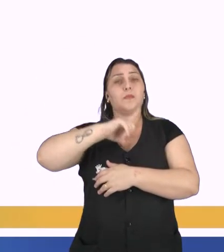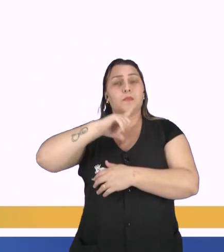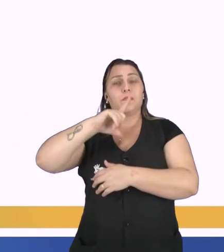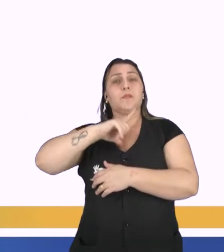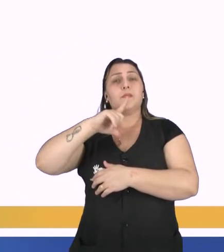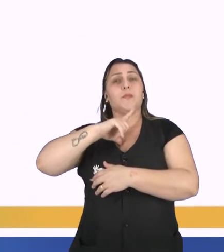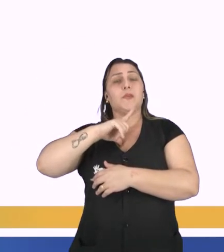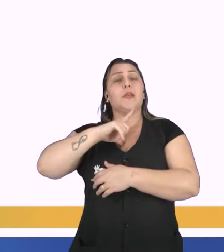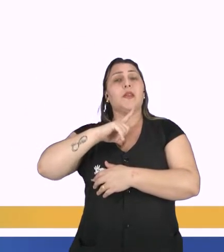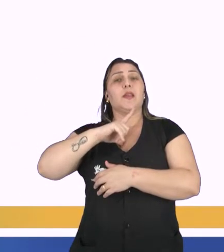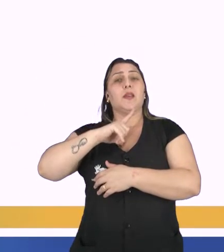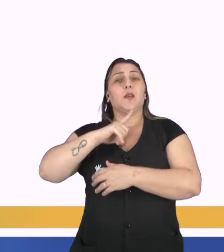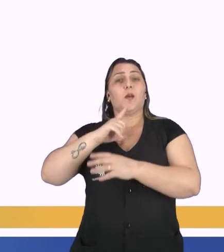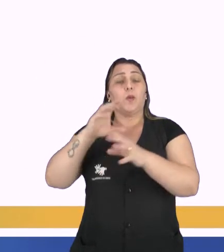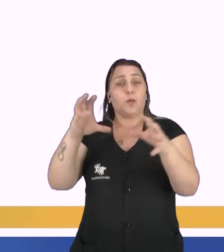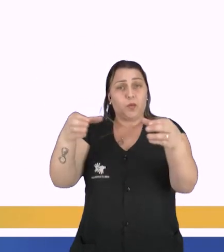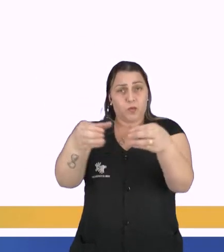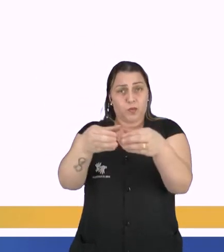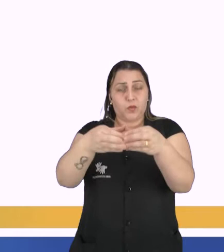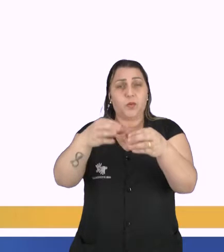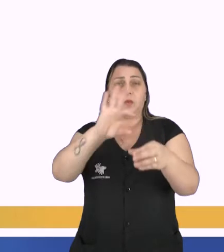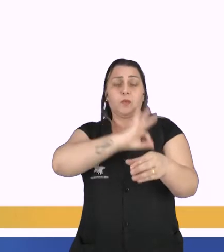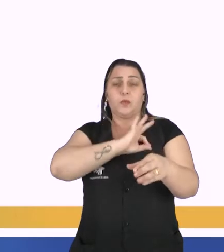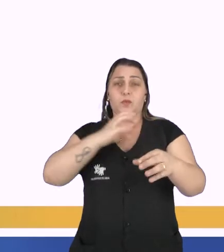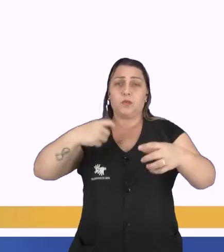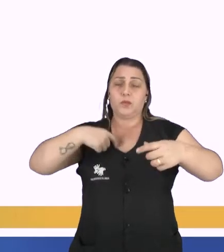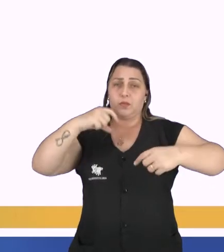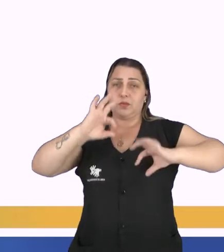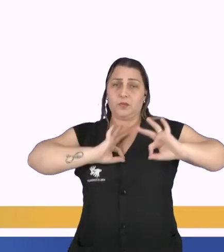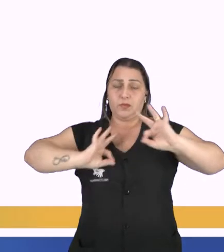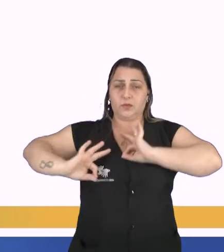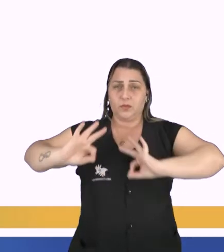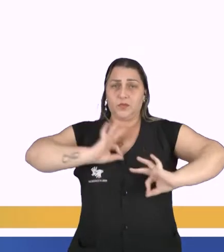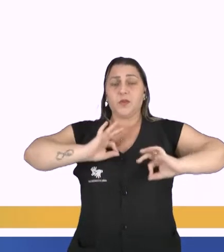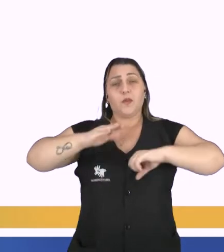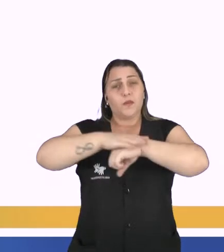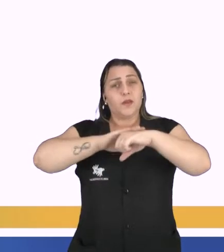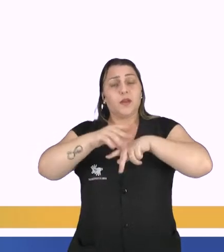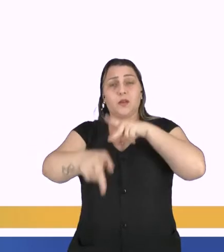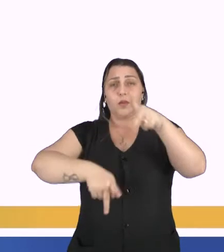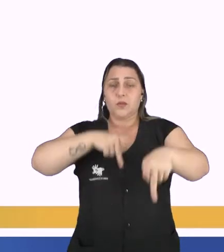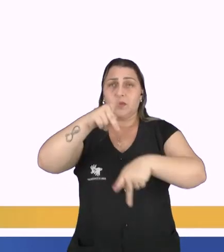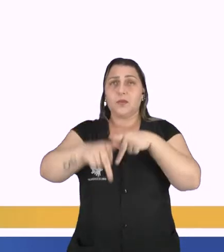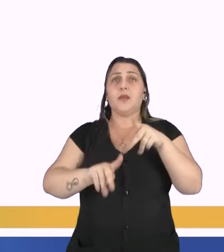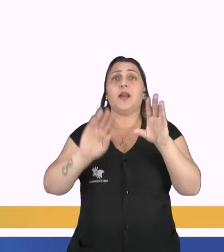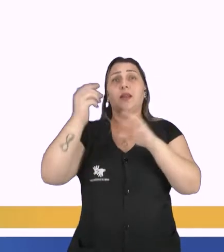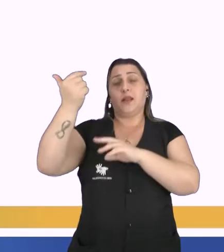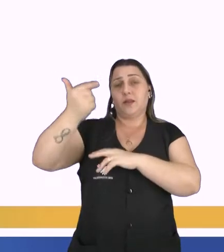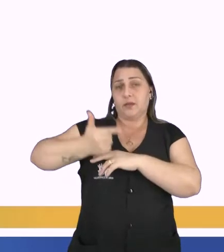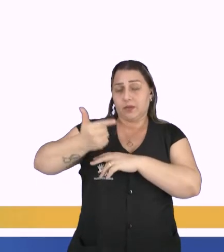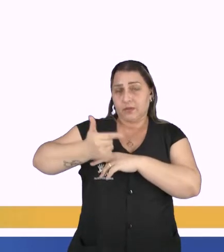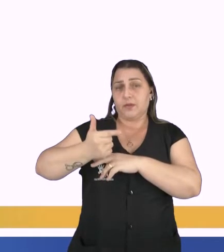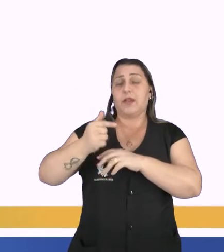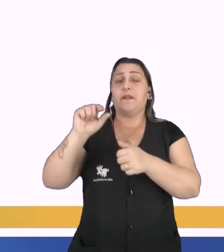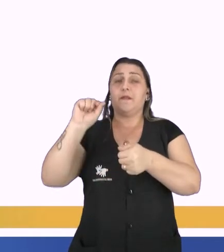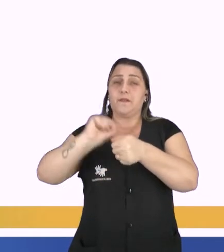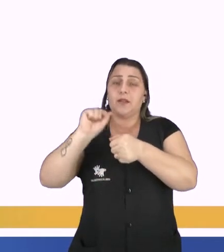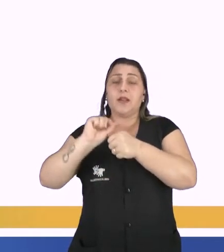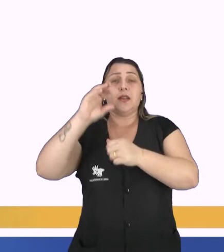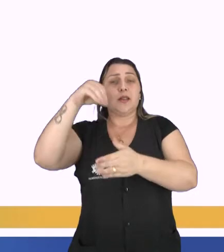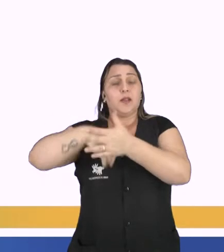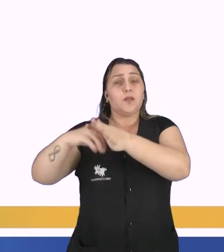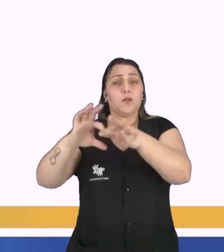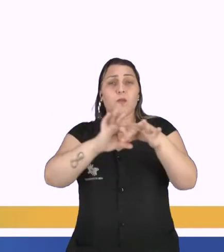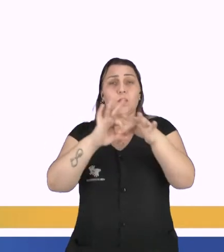ele existia, mas as pessoas do Exército, elas dialogavam muito com a população. Então, essa Guarda Nacional, ela é criada dentro